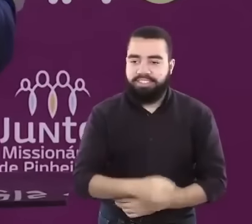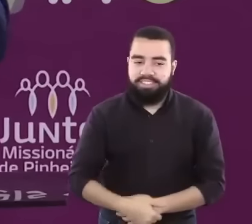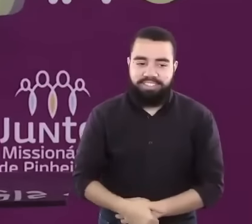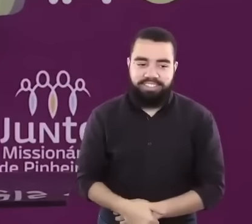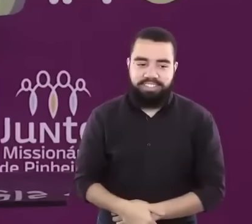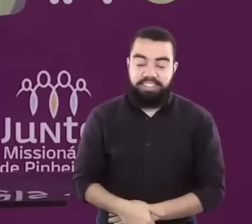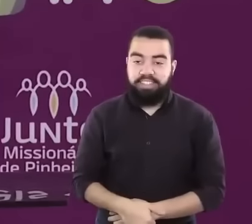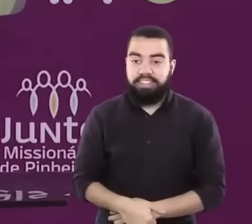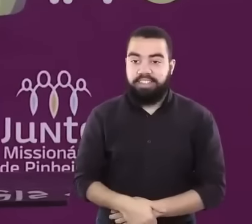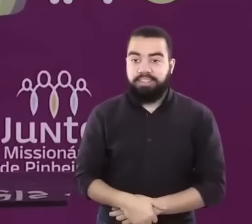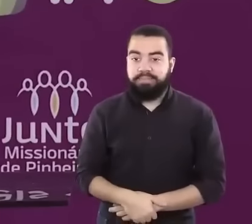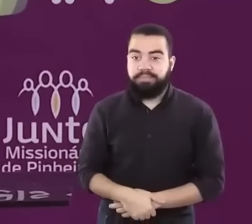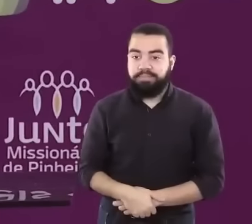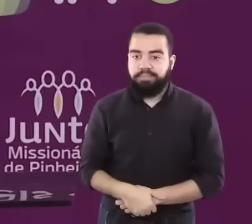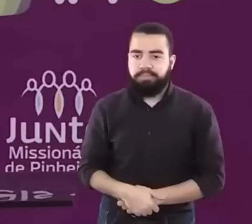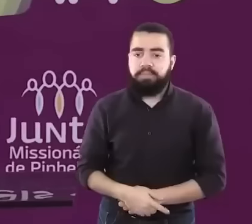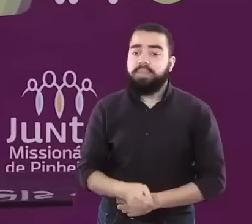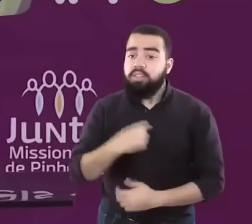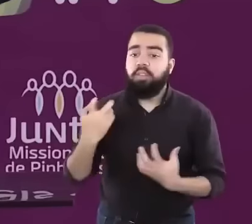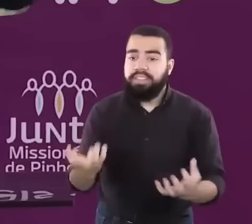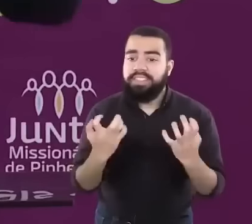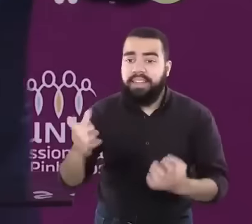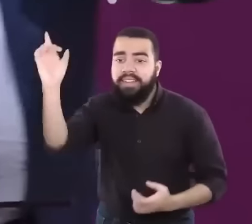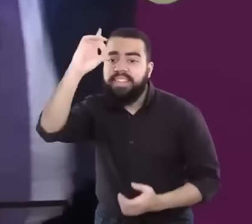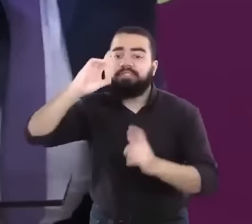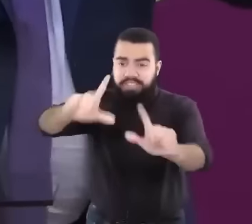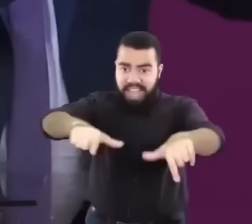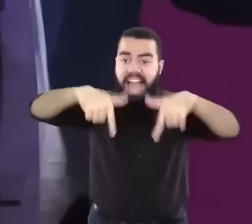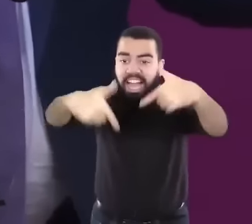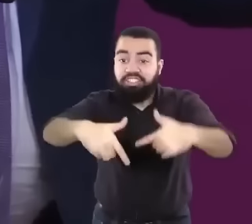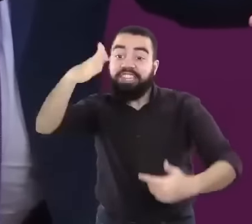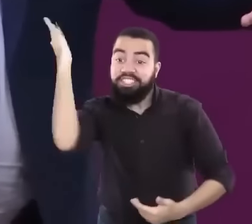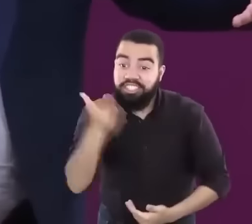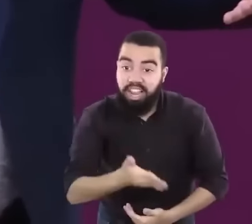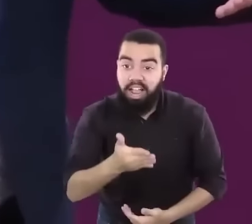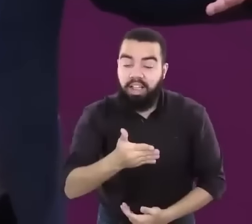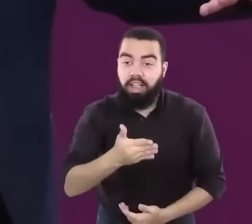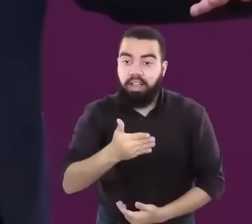gostaria de que Deus fizesse a justiça de